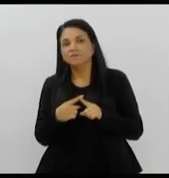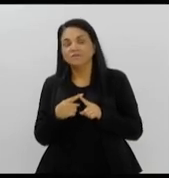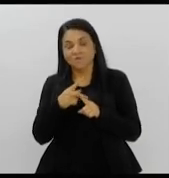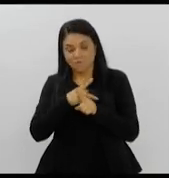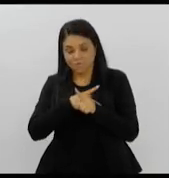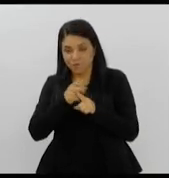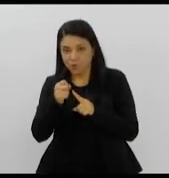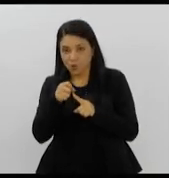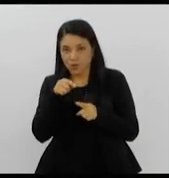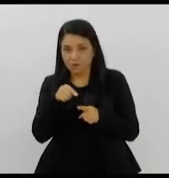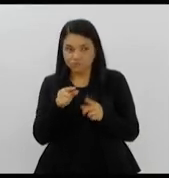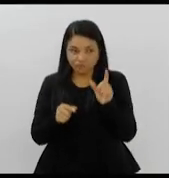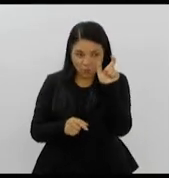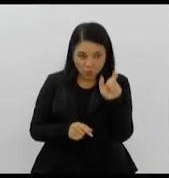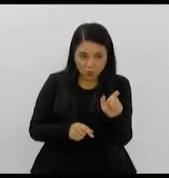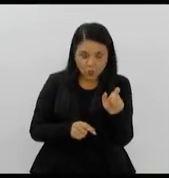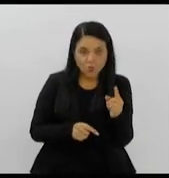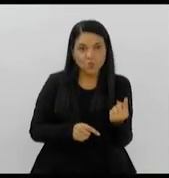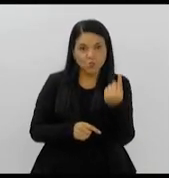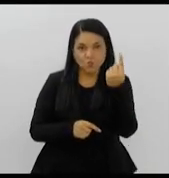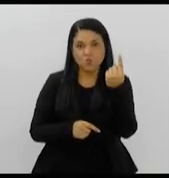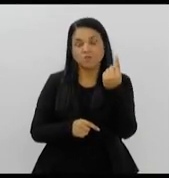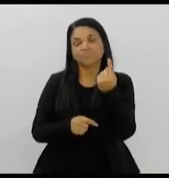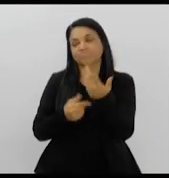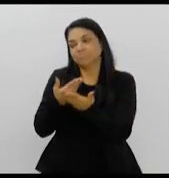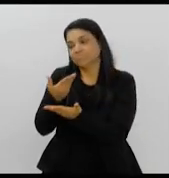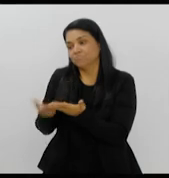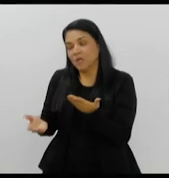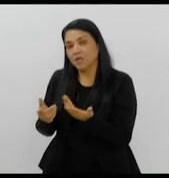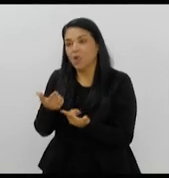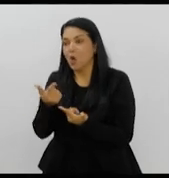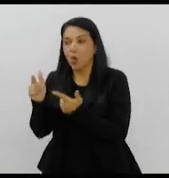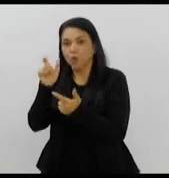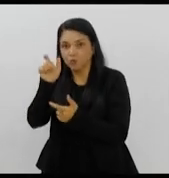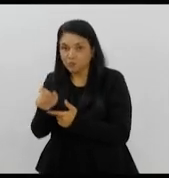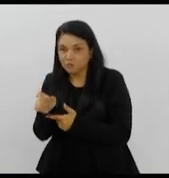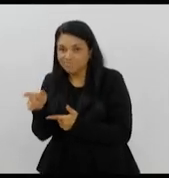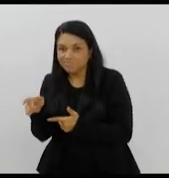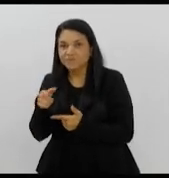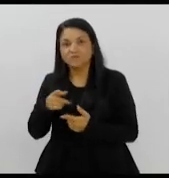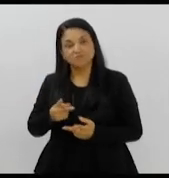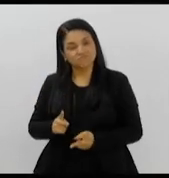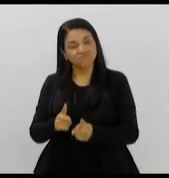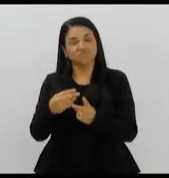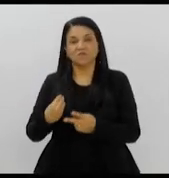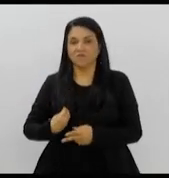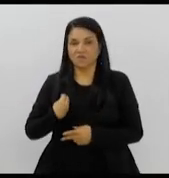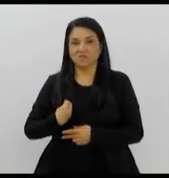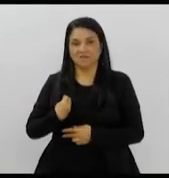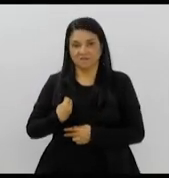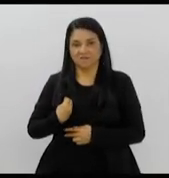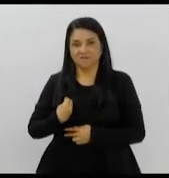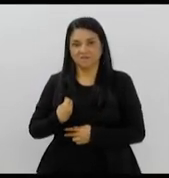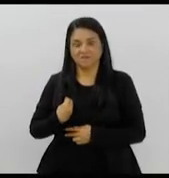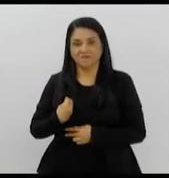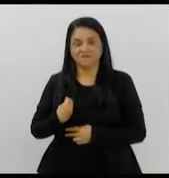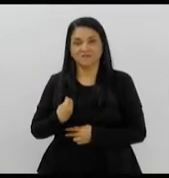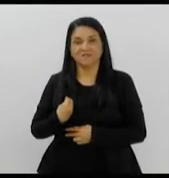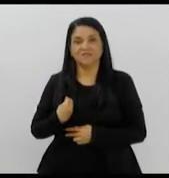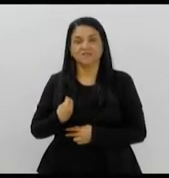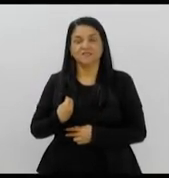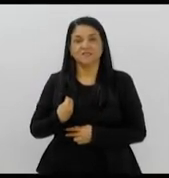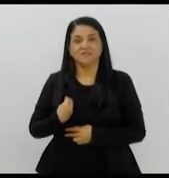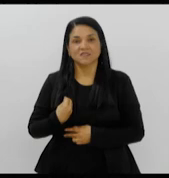vitória de um, derrota de outro, e a vida segue, e muitas vezes as